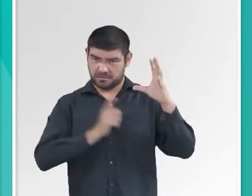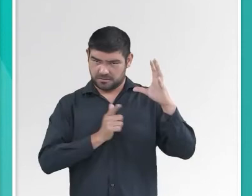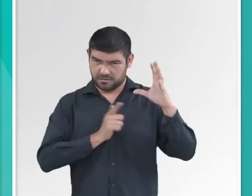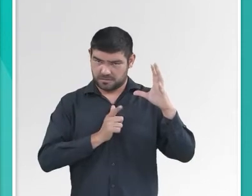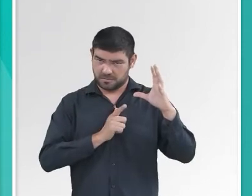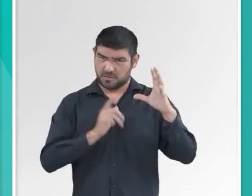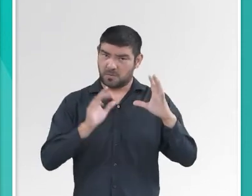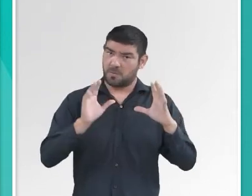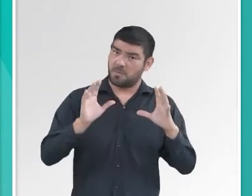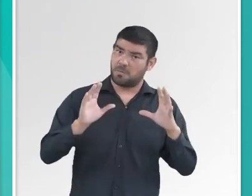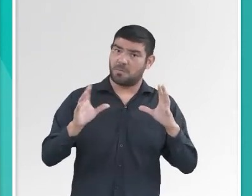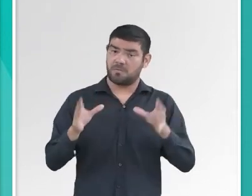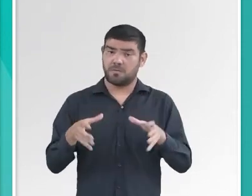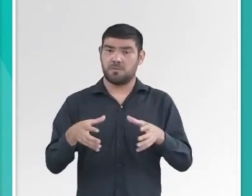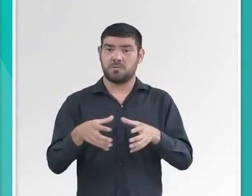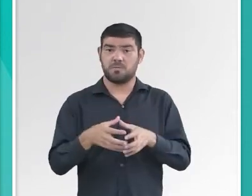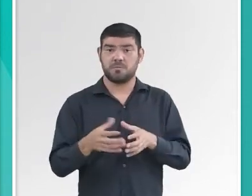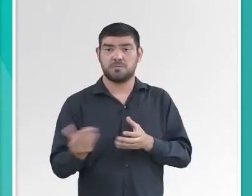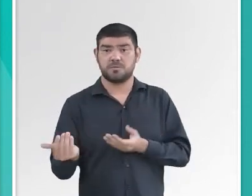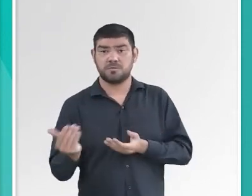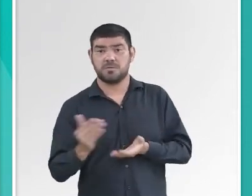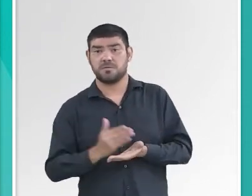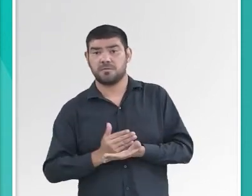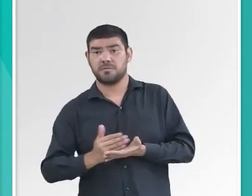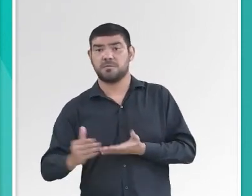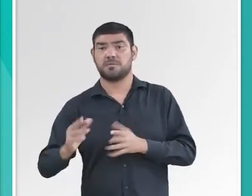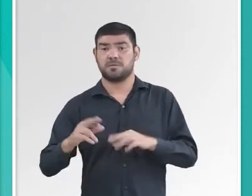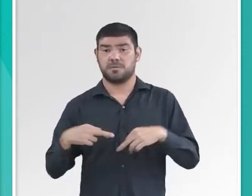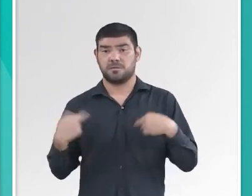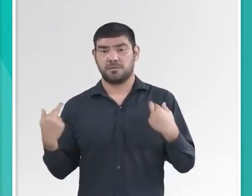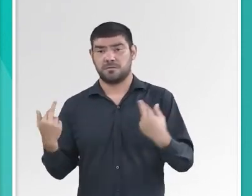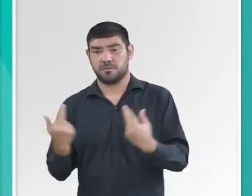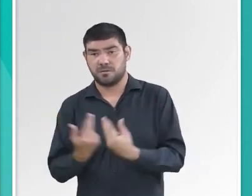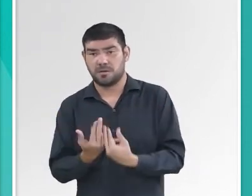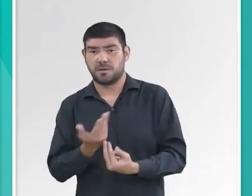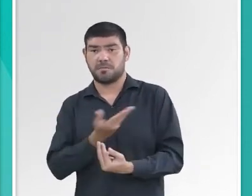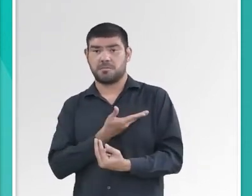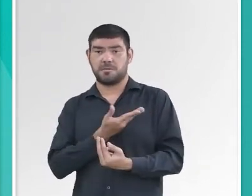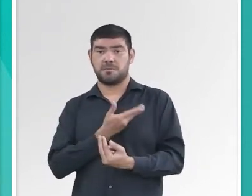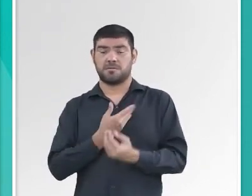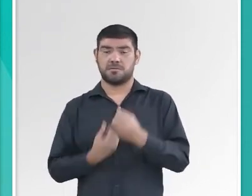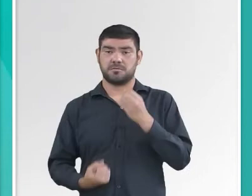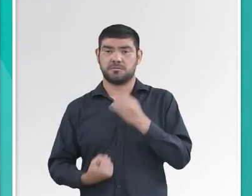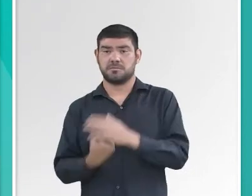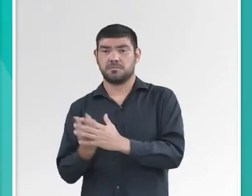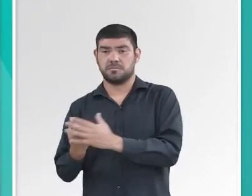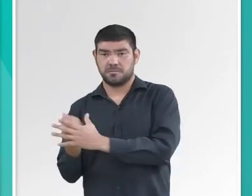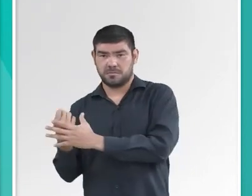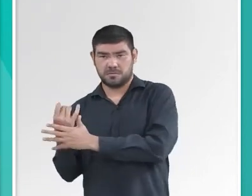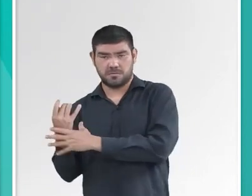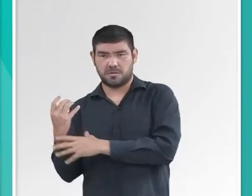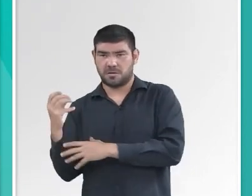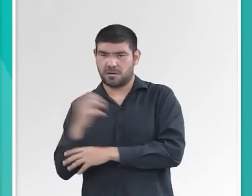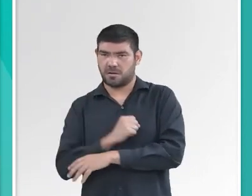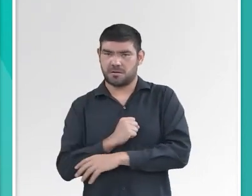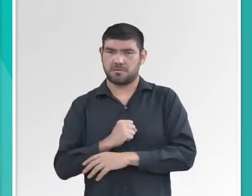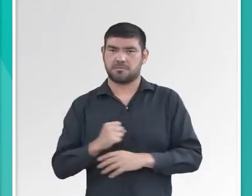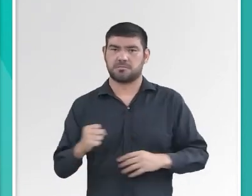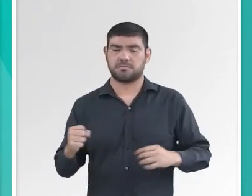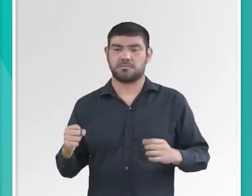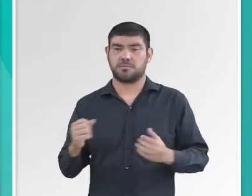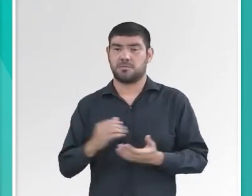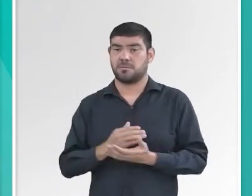de repente foi um grupo de jovens que começou a se reunir, ou amigos, ou se surgiu de maneira inusitada e de repente se